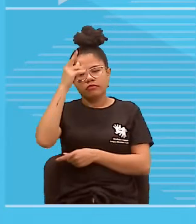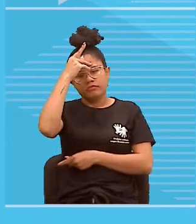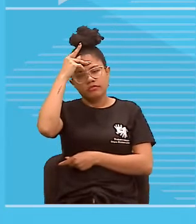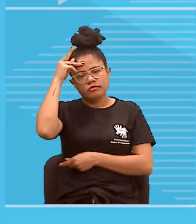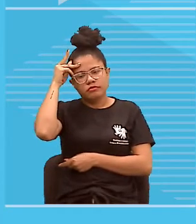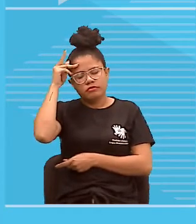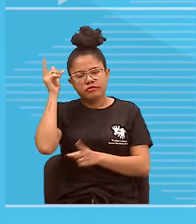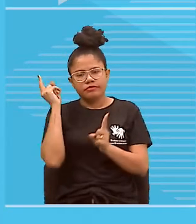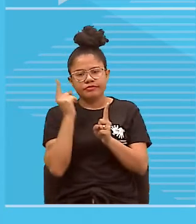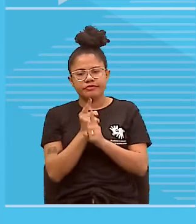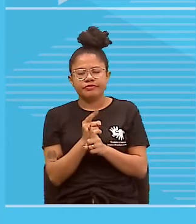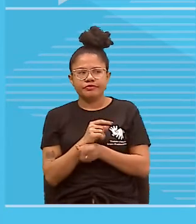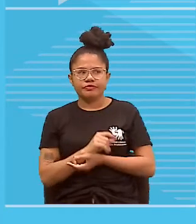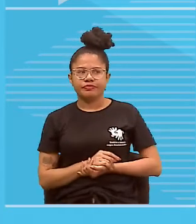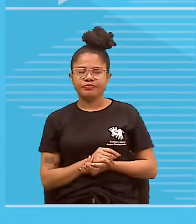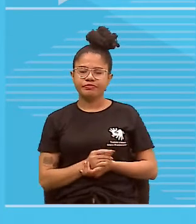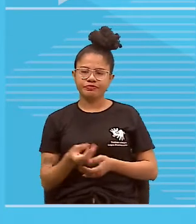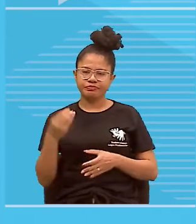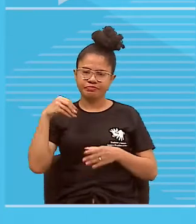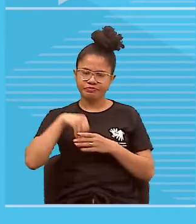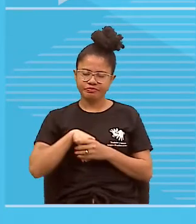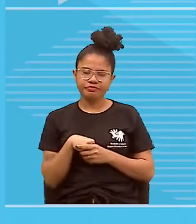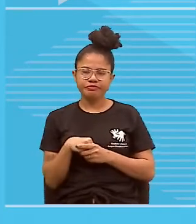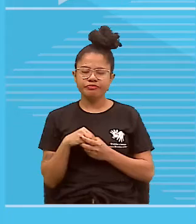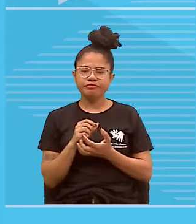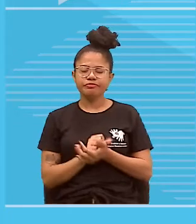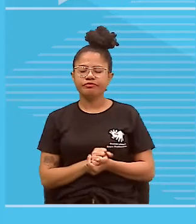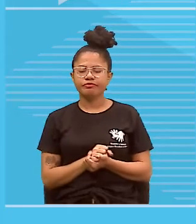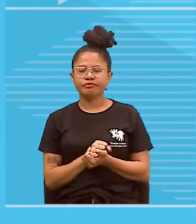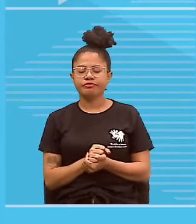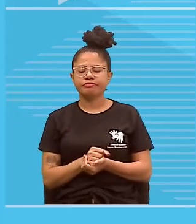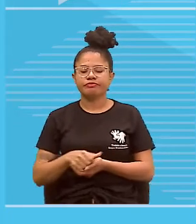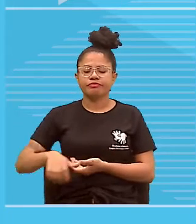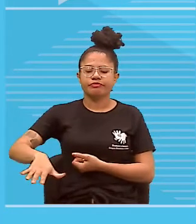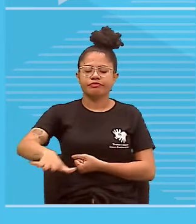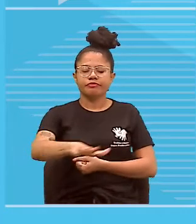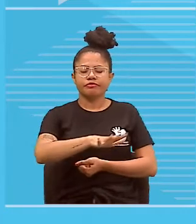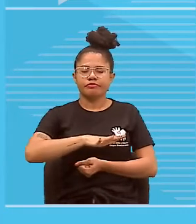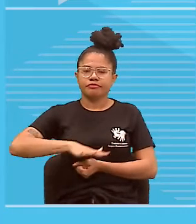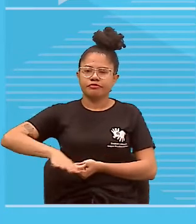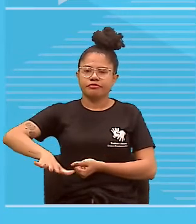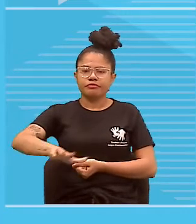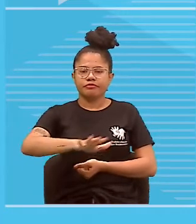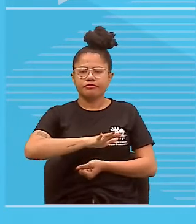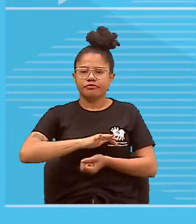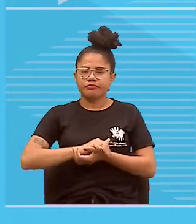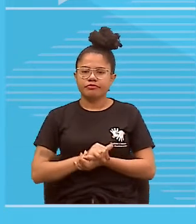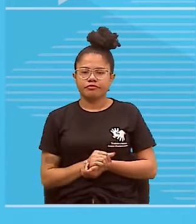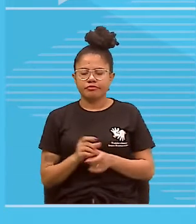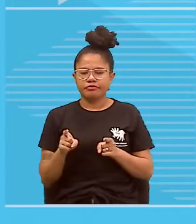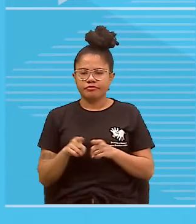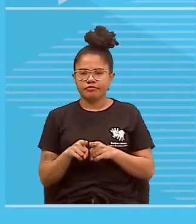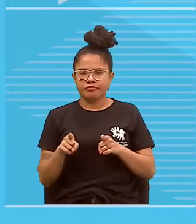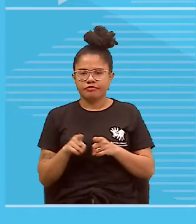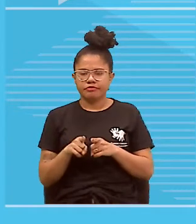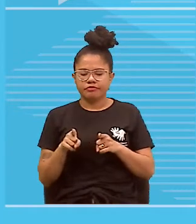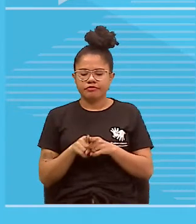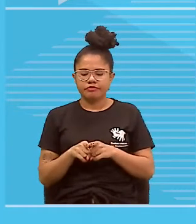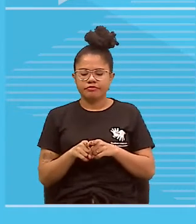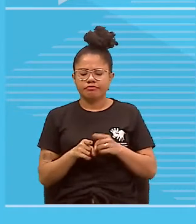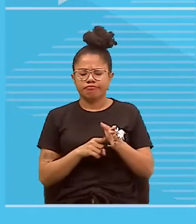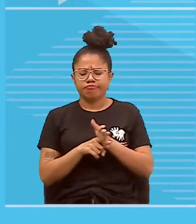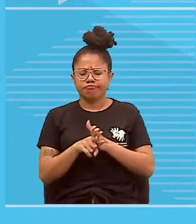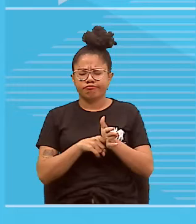eles encontravam dentro lá dessas desses sítios arqueológicos eles faziam ressonância magnética